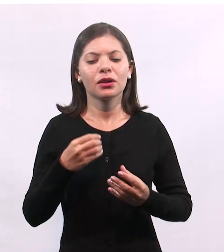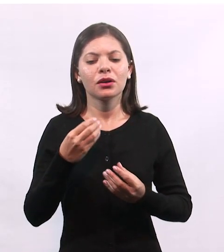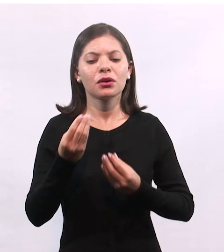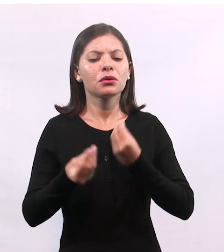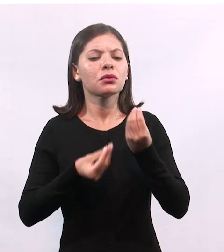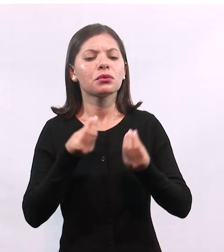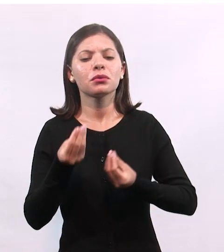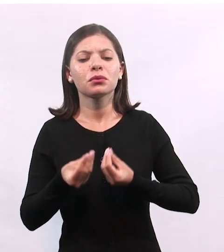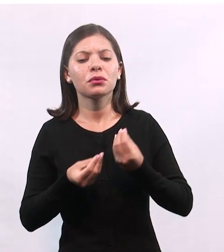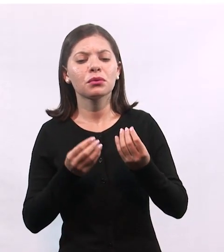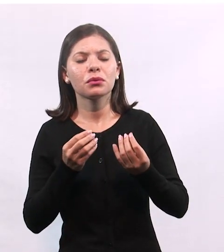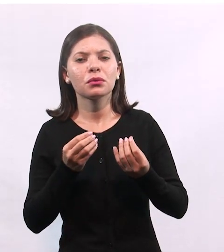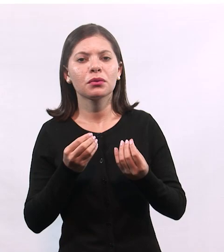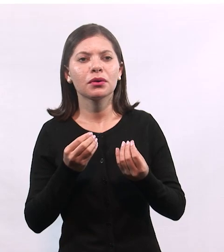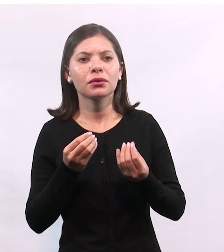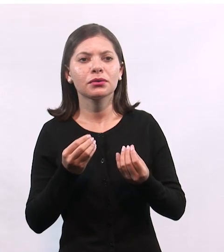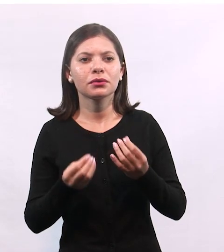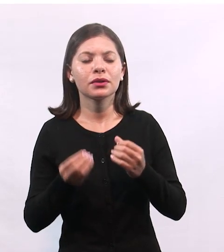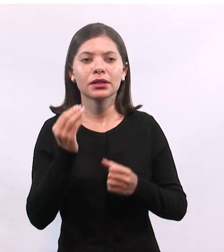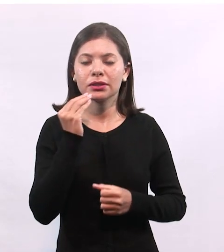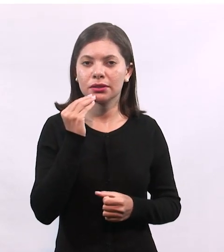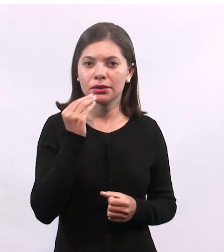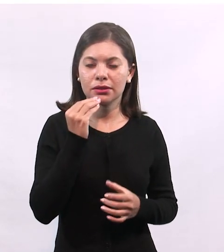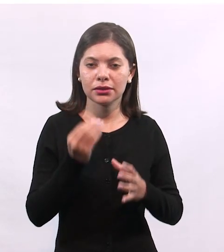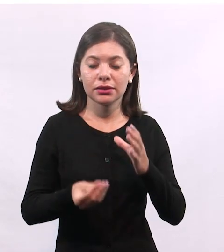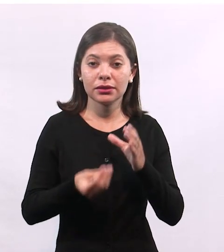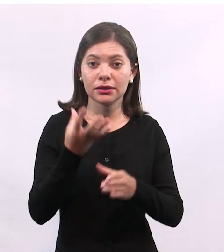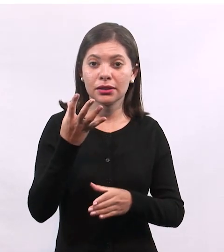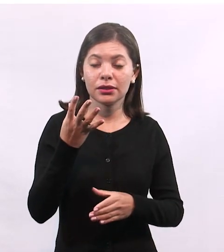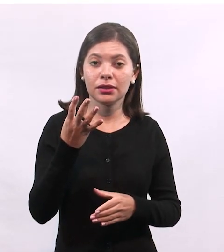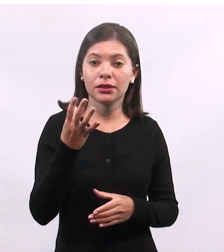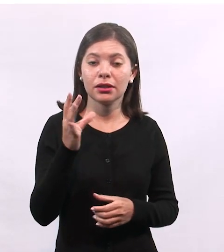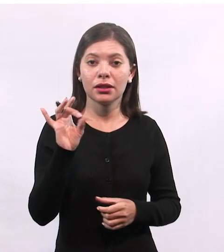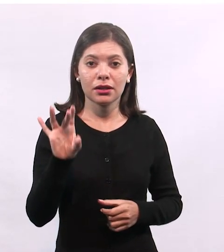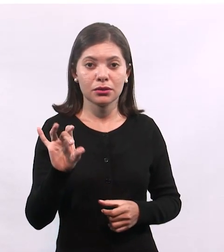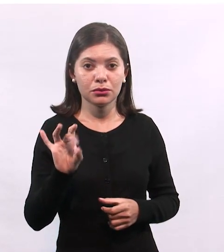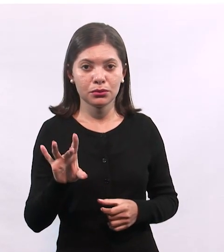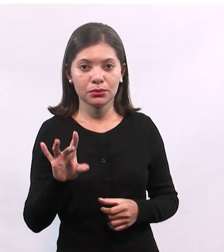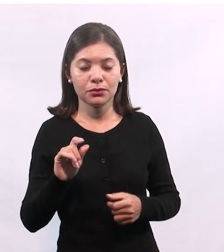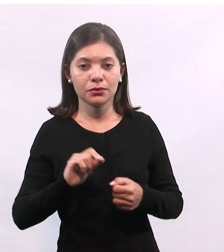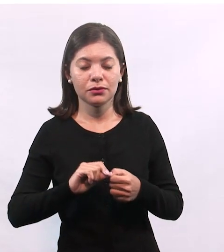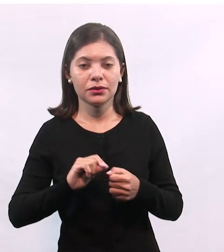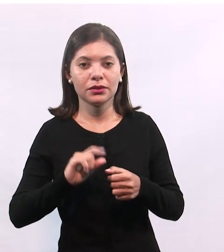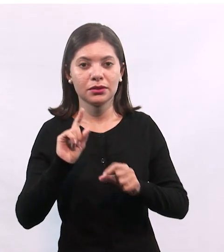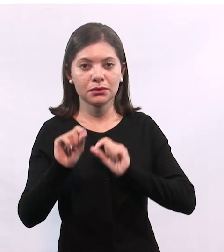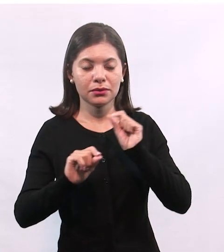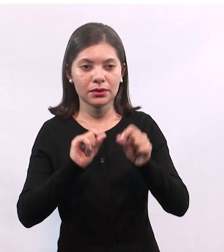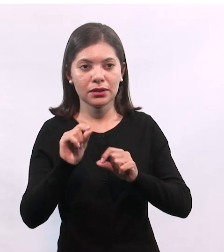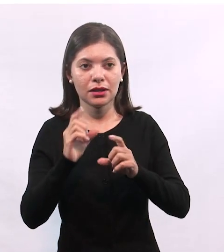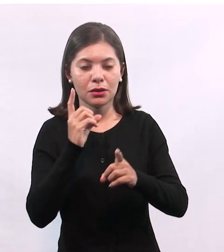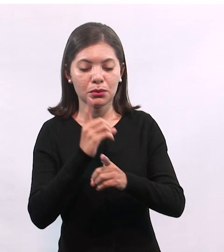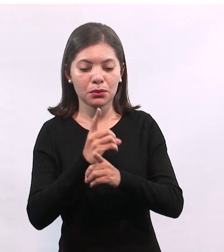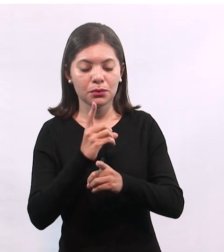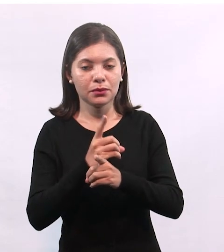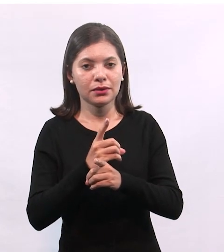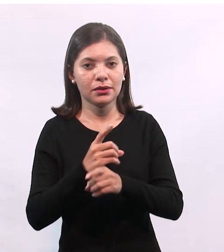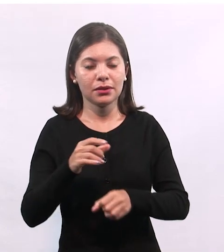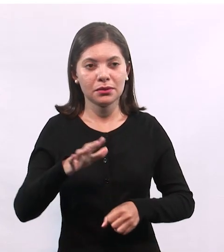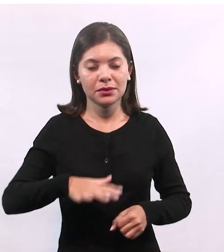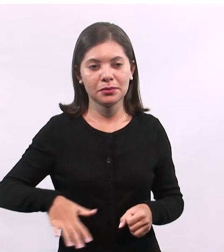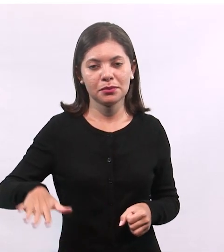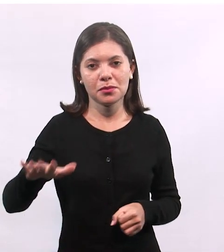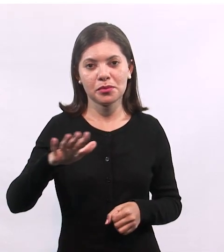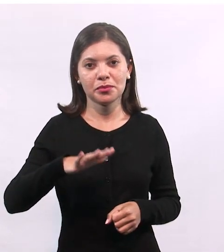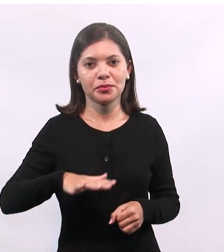qual que vai ser a probabilidade de sair uma bola azul então o que que a gente tem que fazer eu tenho que achar o meu